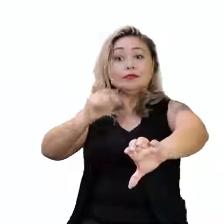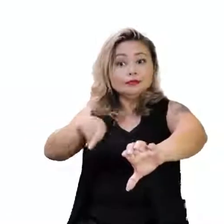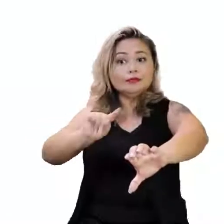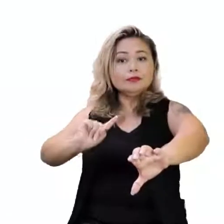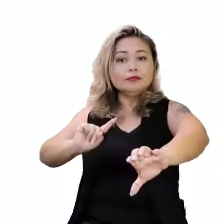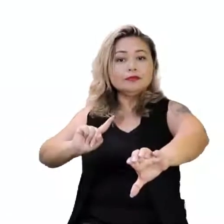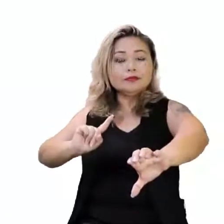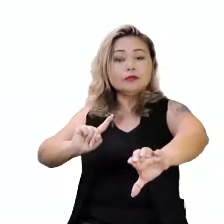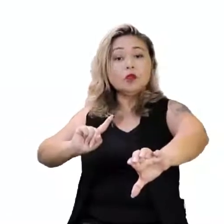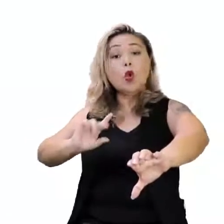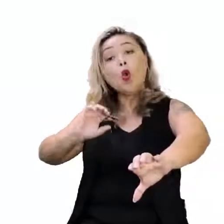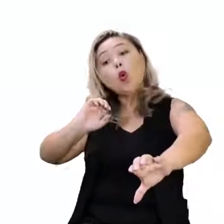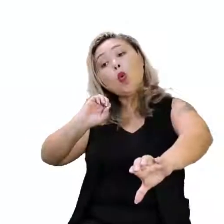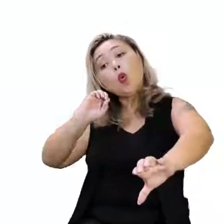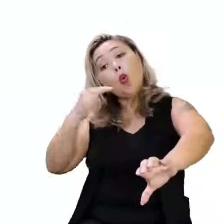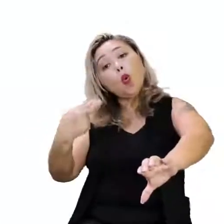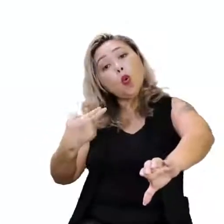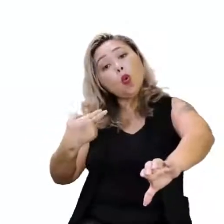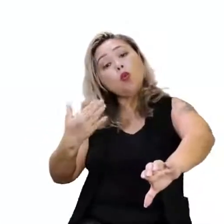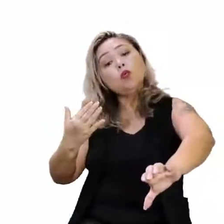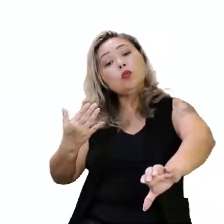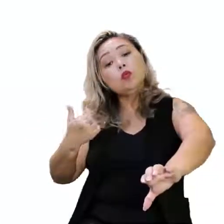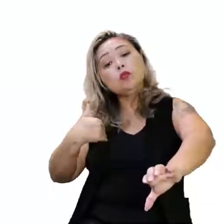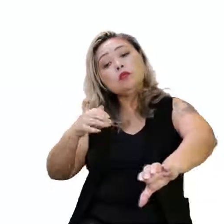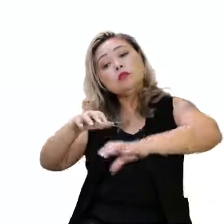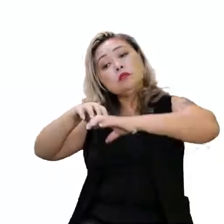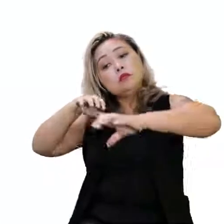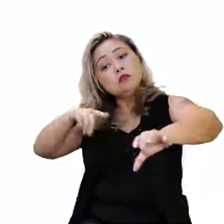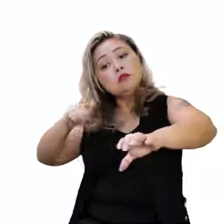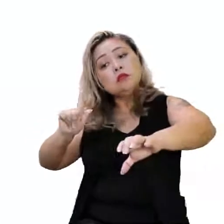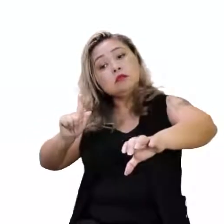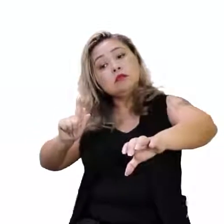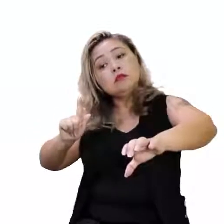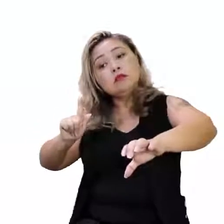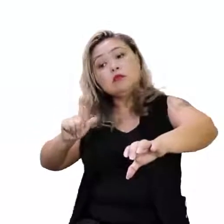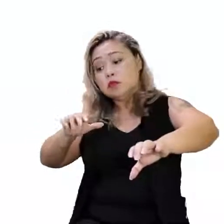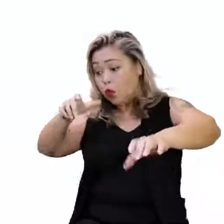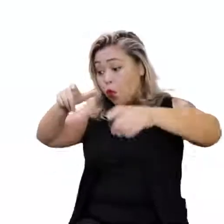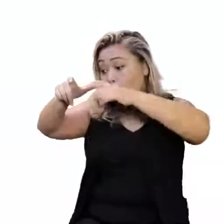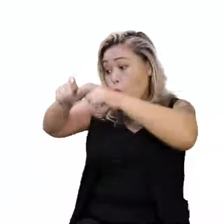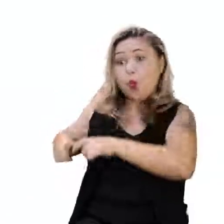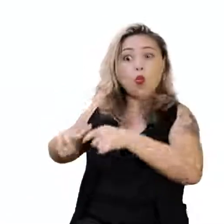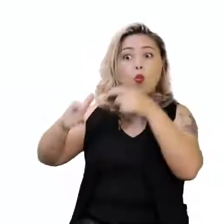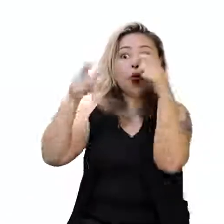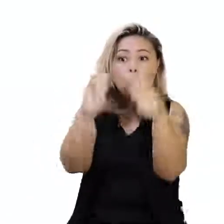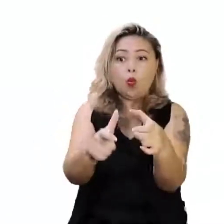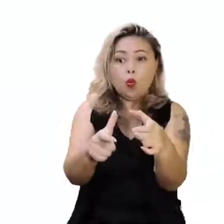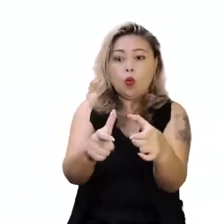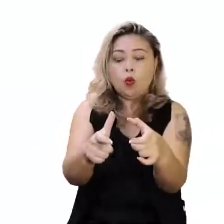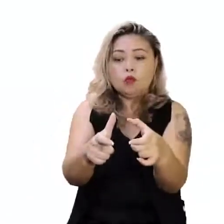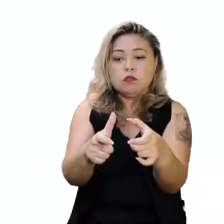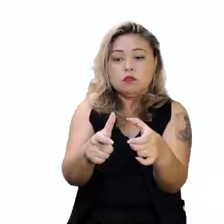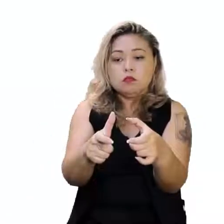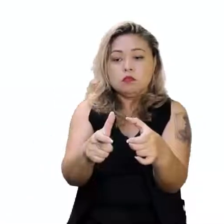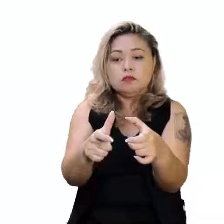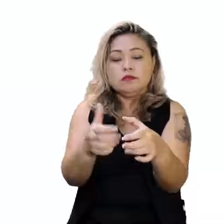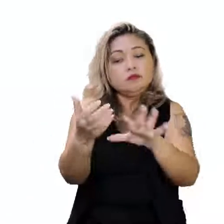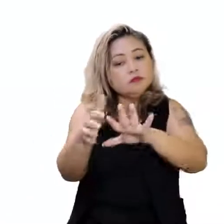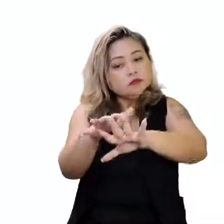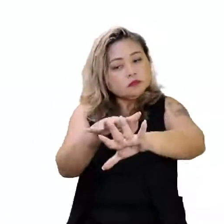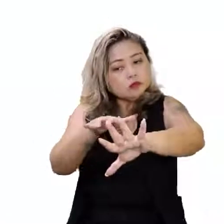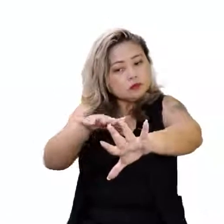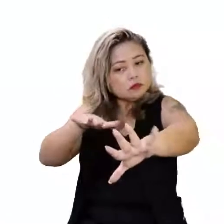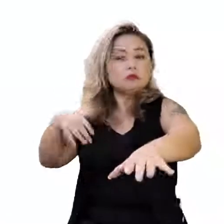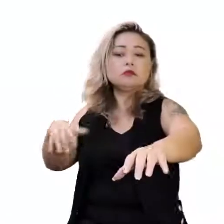falou. Pode começar com o isolamento geográfico físico, que é realmente,